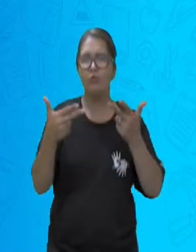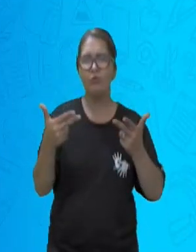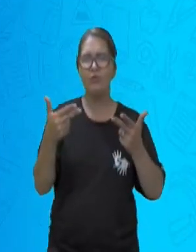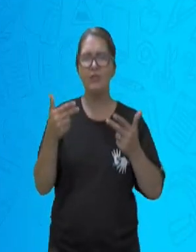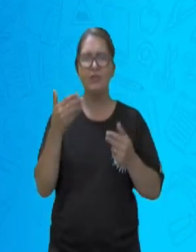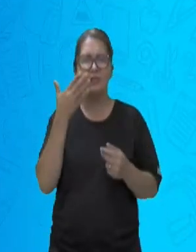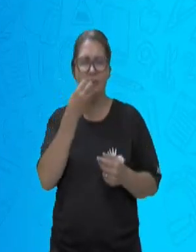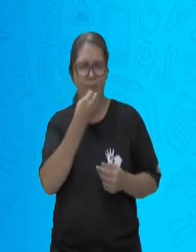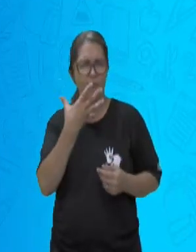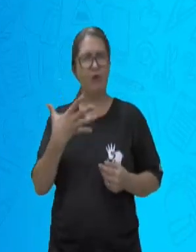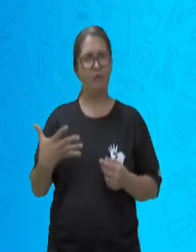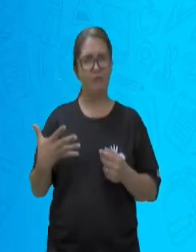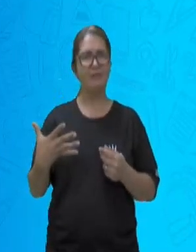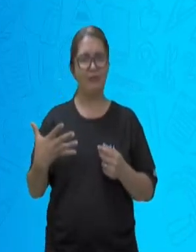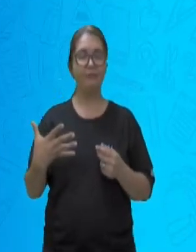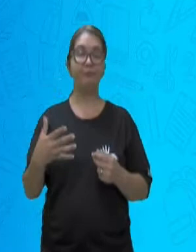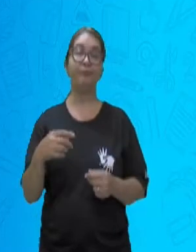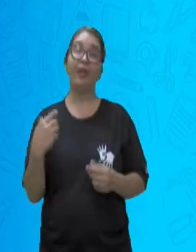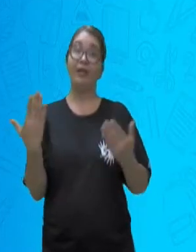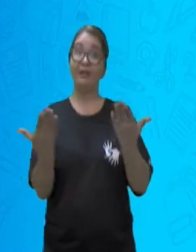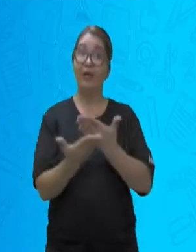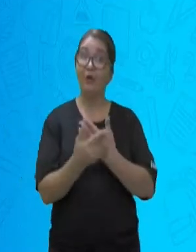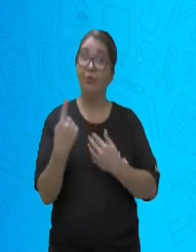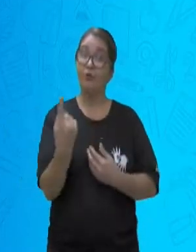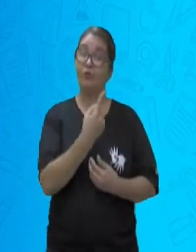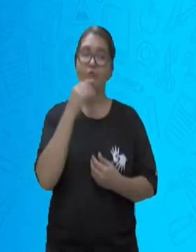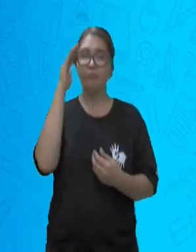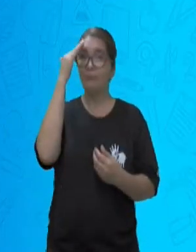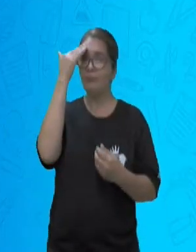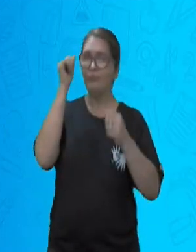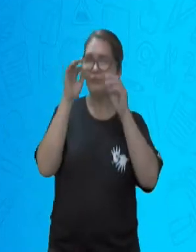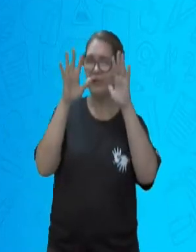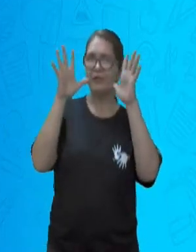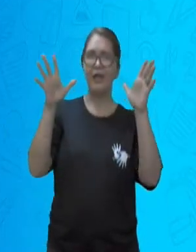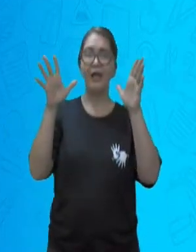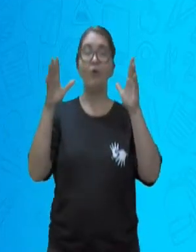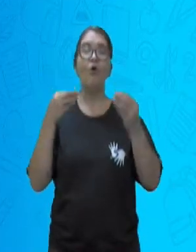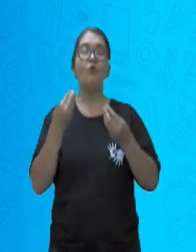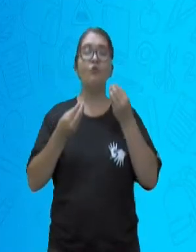crescimento, funcionamento e regulação do nosso organismo.